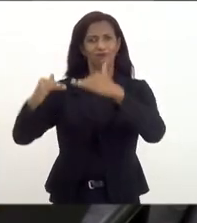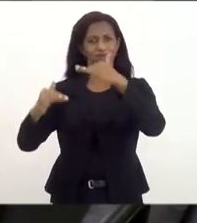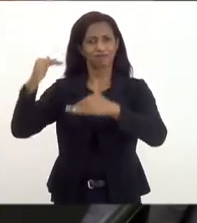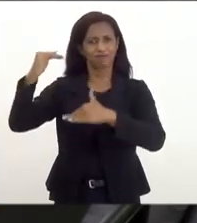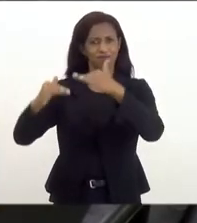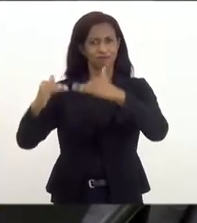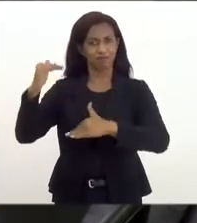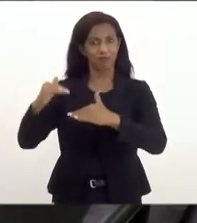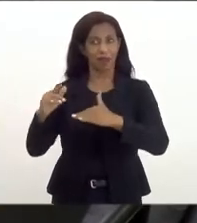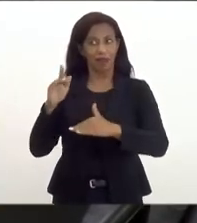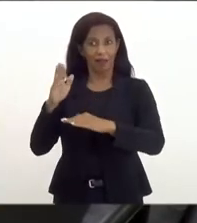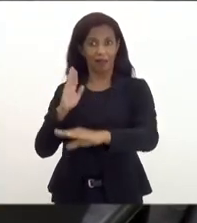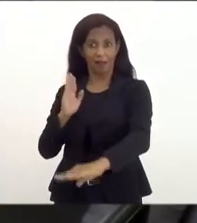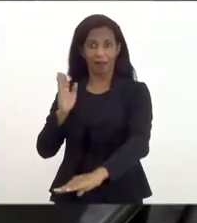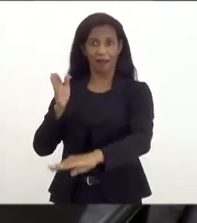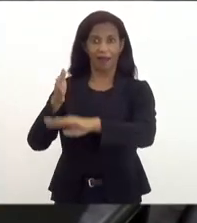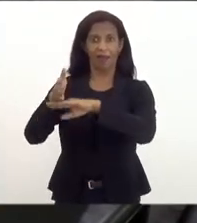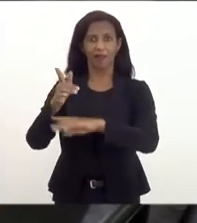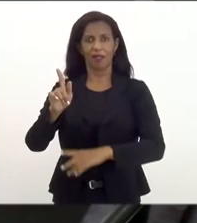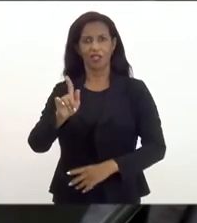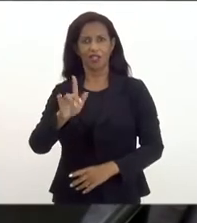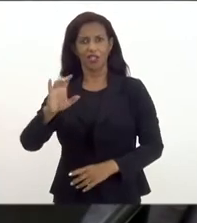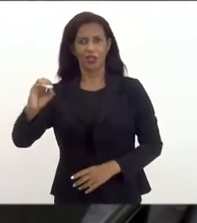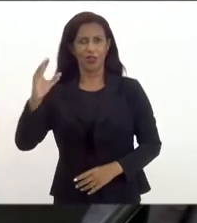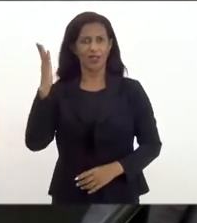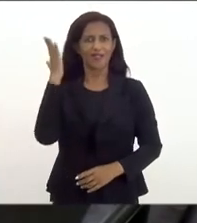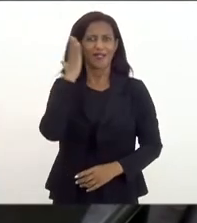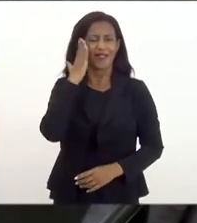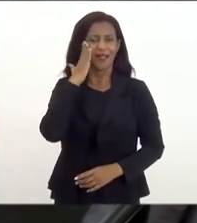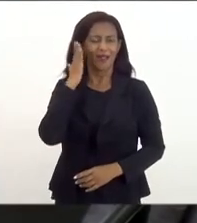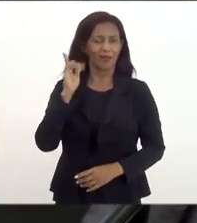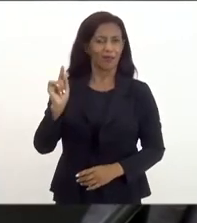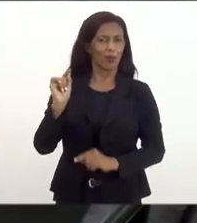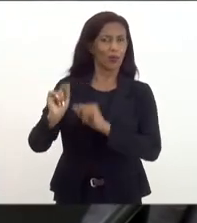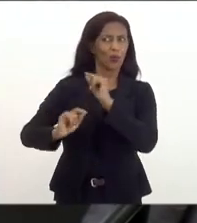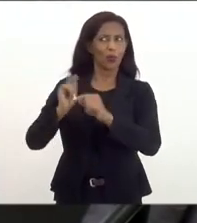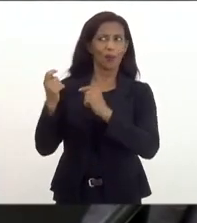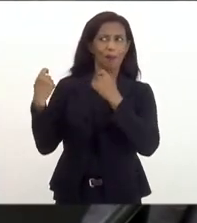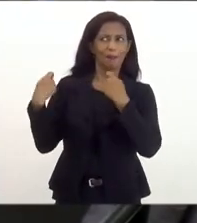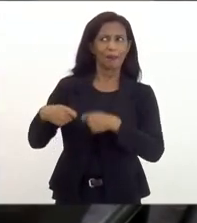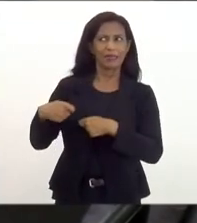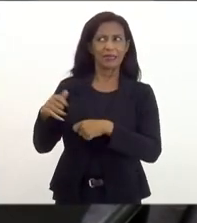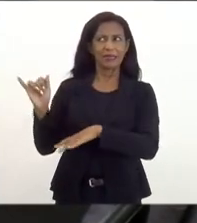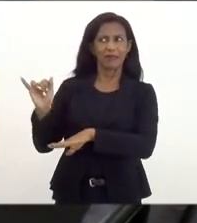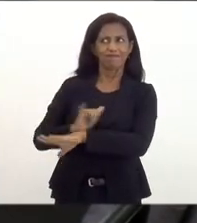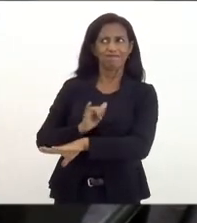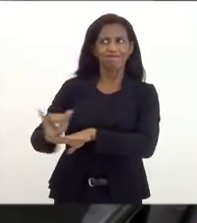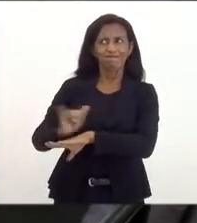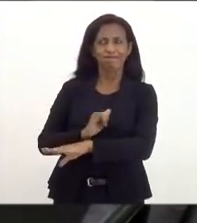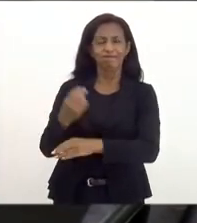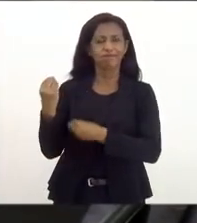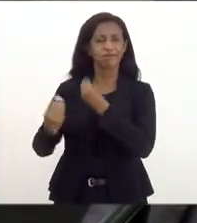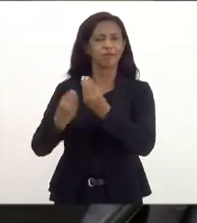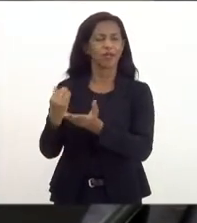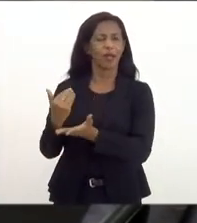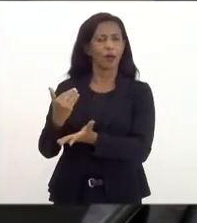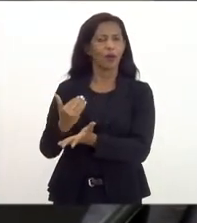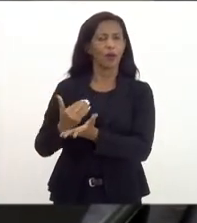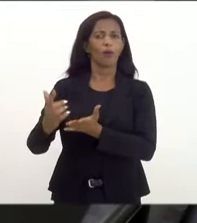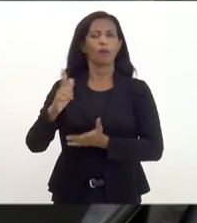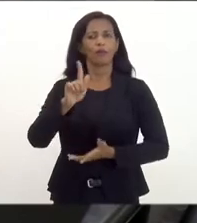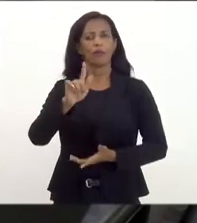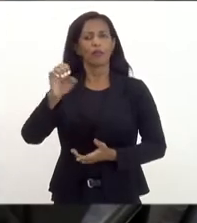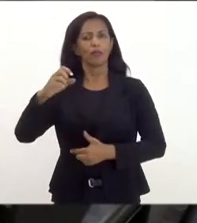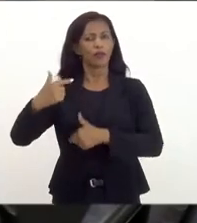aquelas que a gente já entra lá na Jeová sabendo o que que precisa fazer e Já começamos